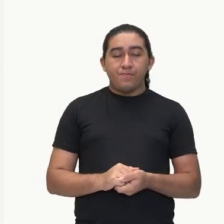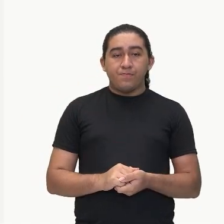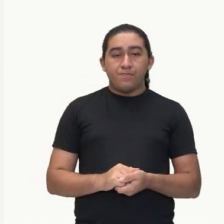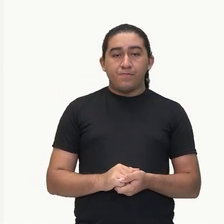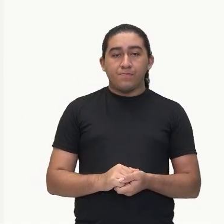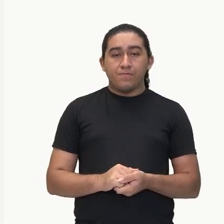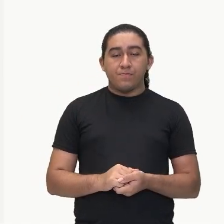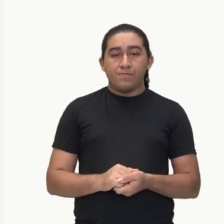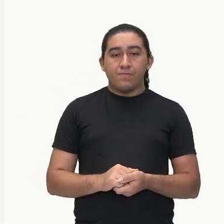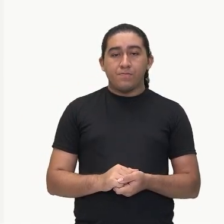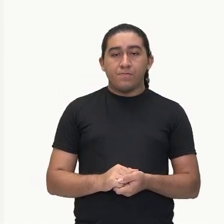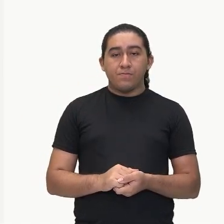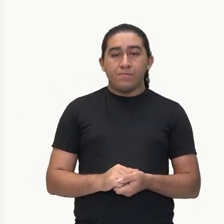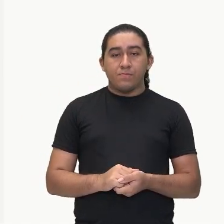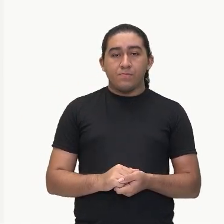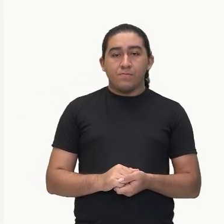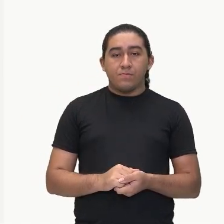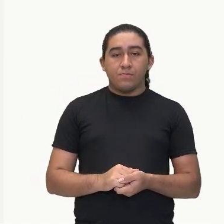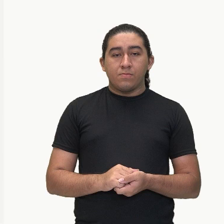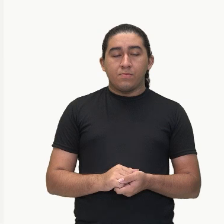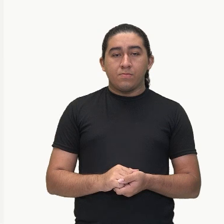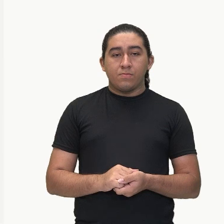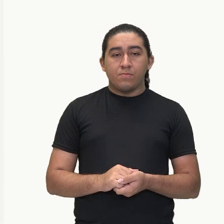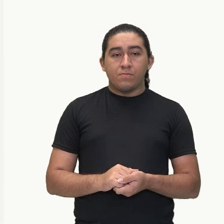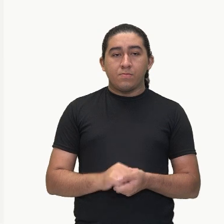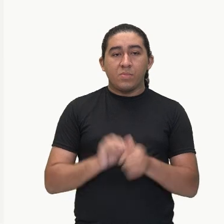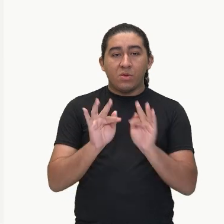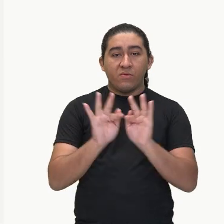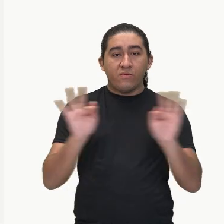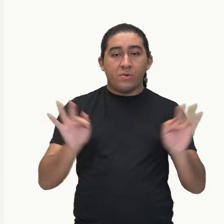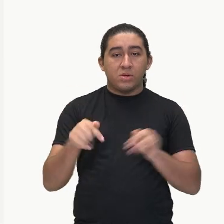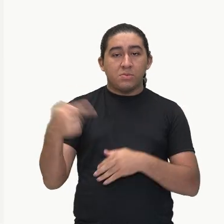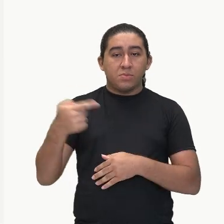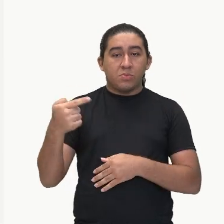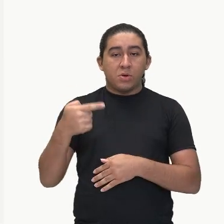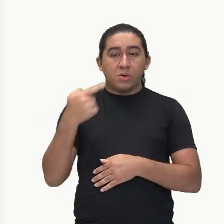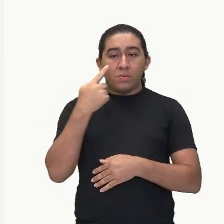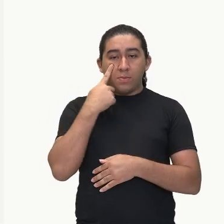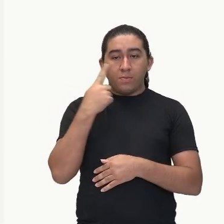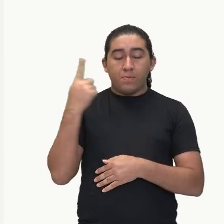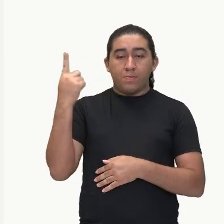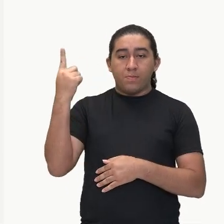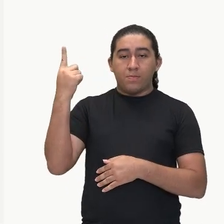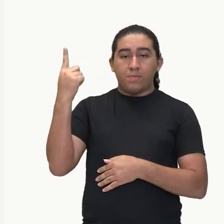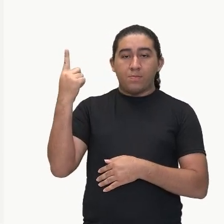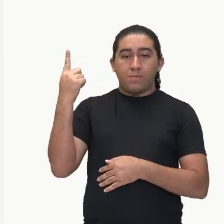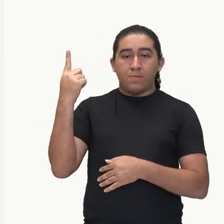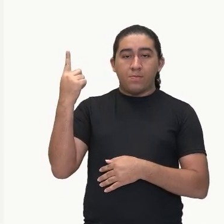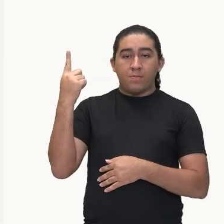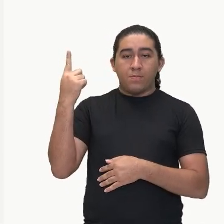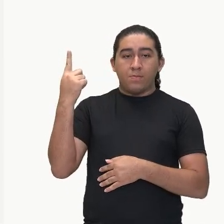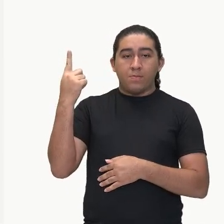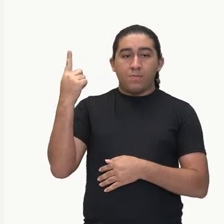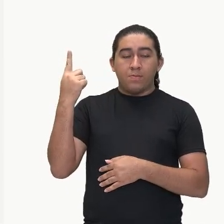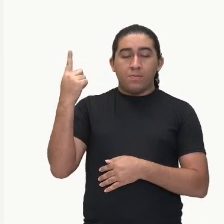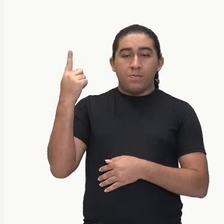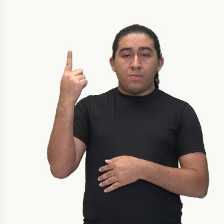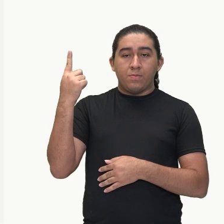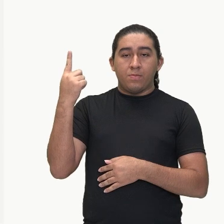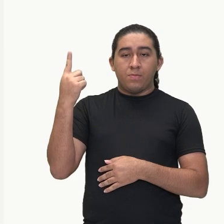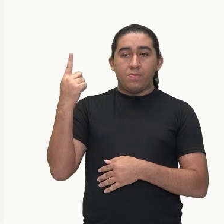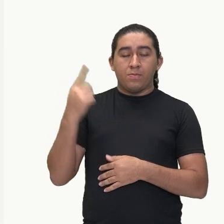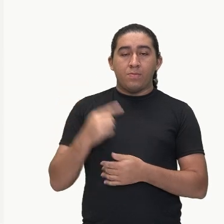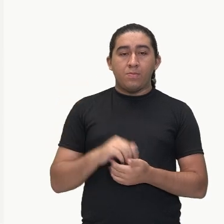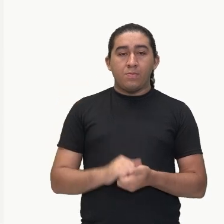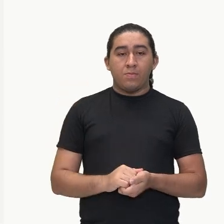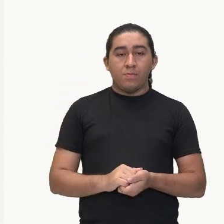Exemplo. Um mês, um ano, uma década de poder não supriu a